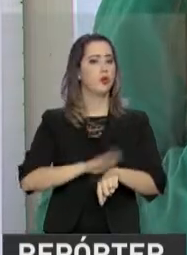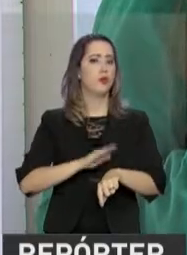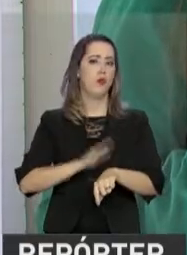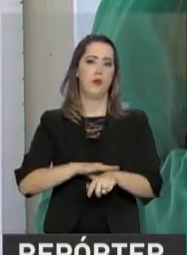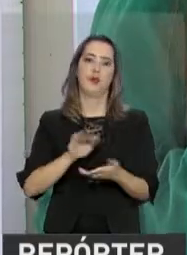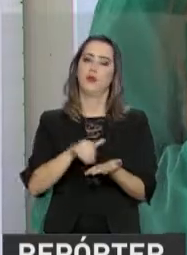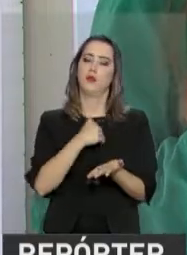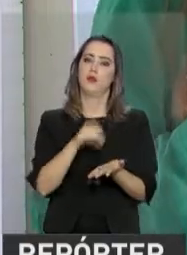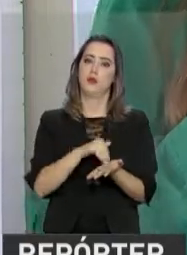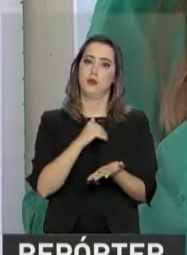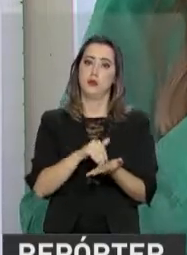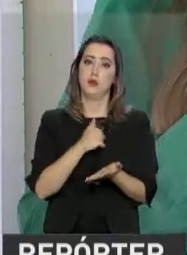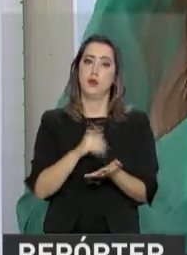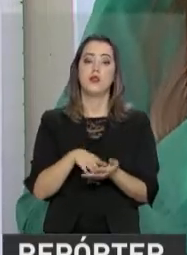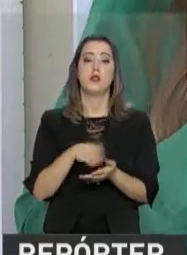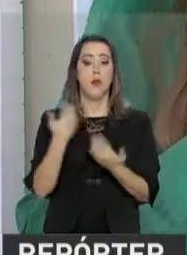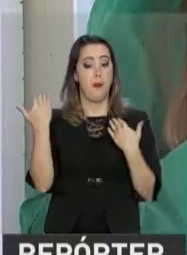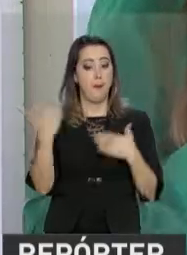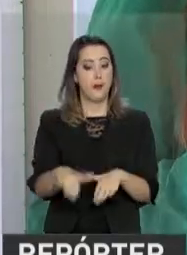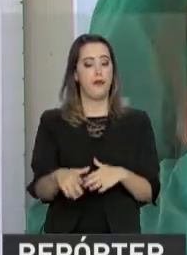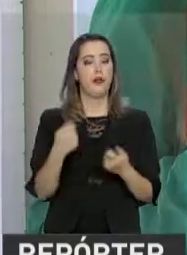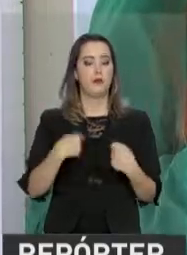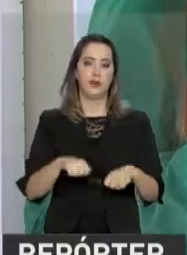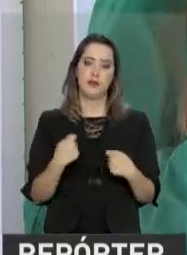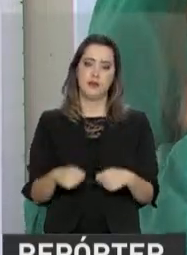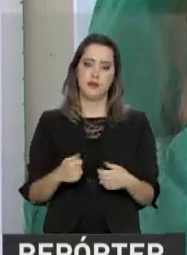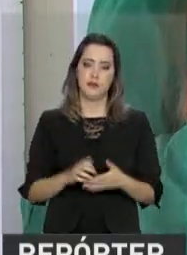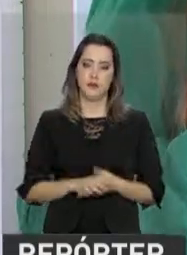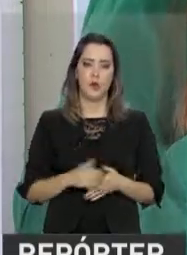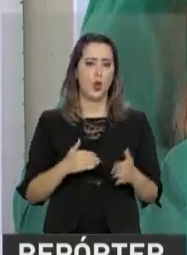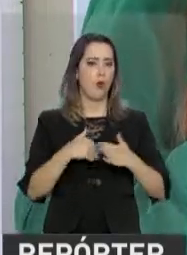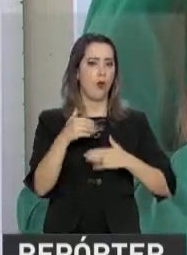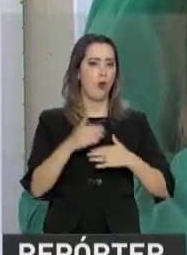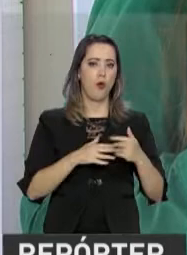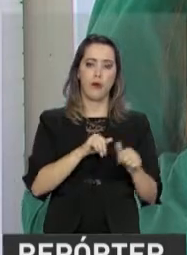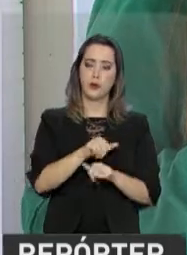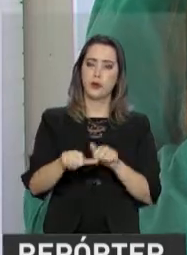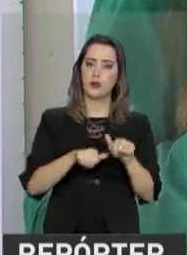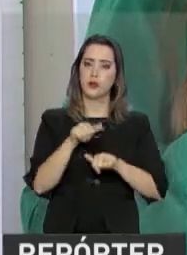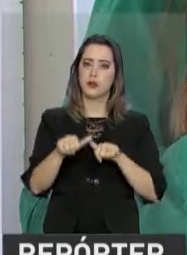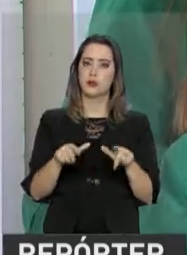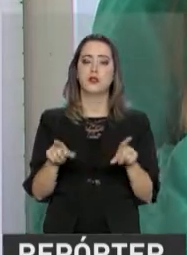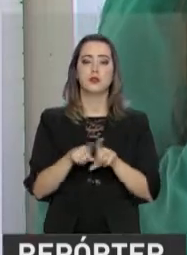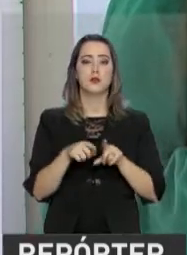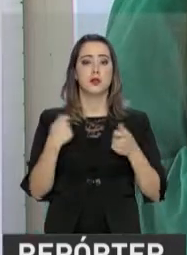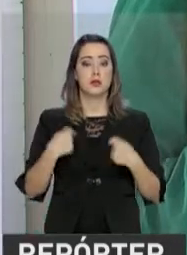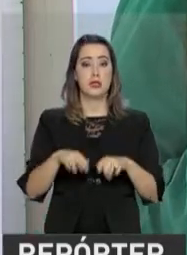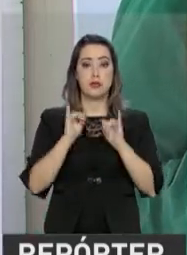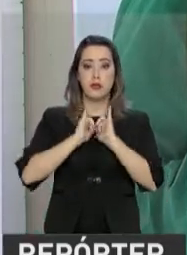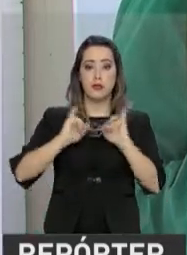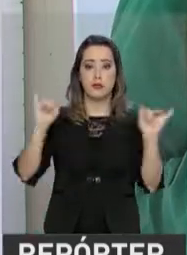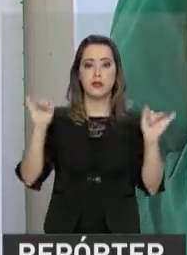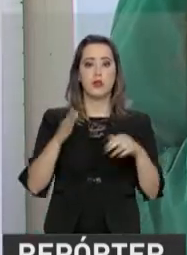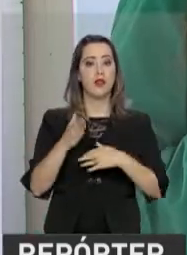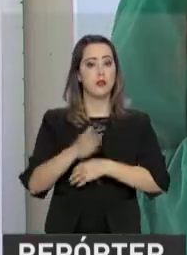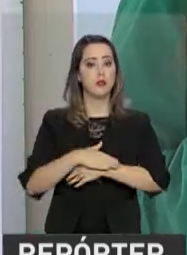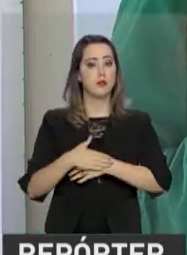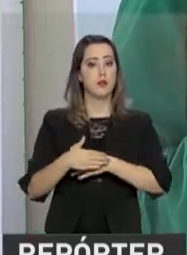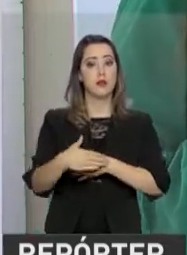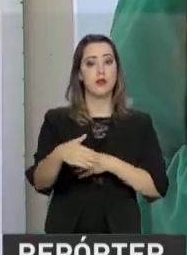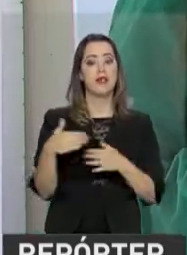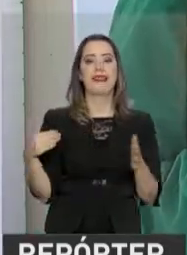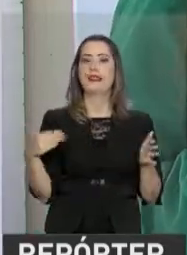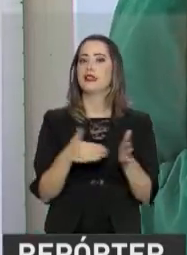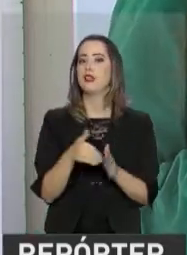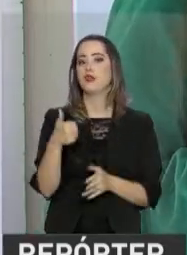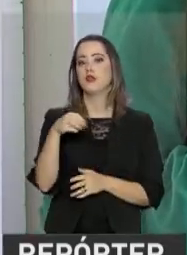da inscrição e comprovar a necessidade qualquer modificação também deve ser feita nesse período que termina em